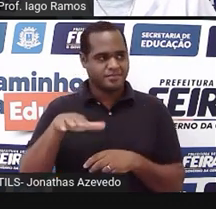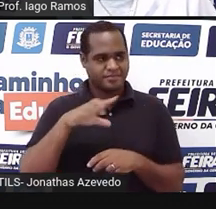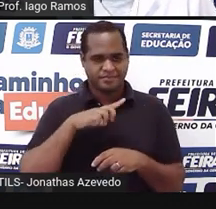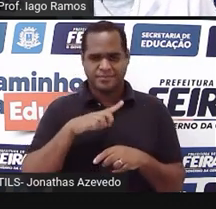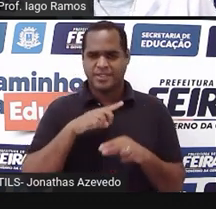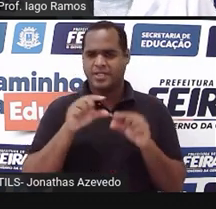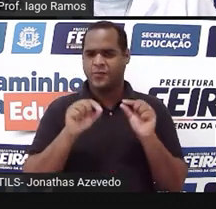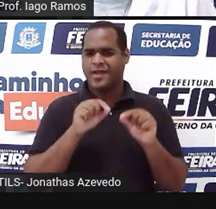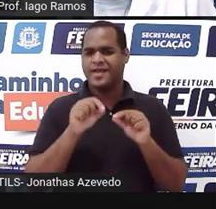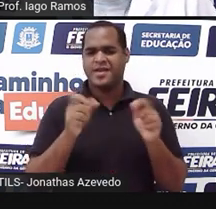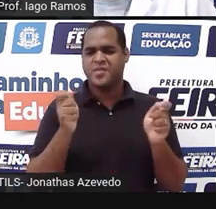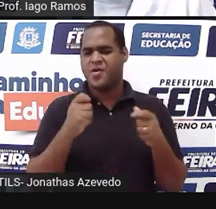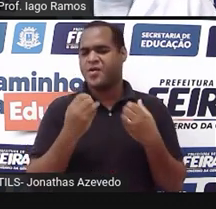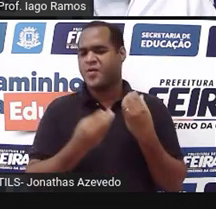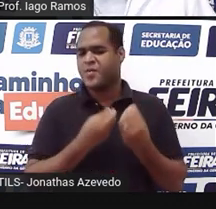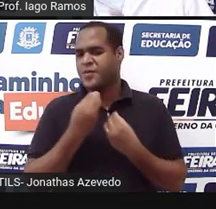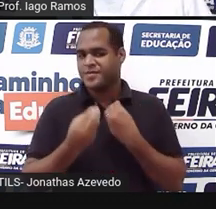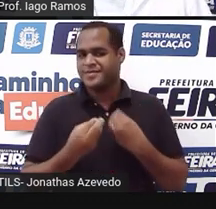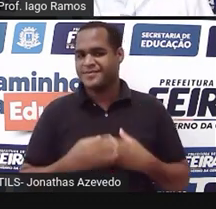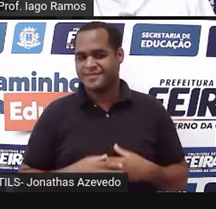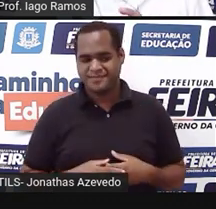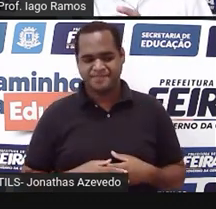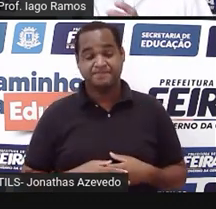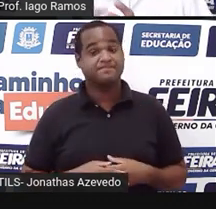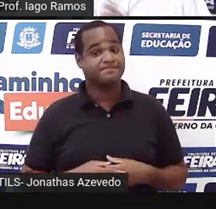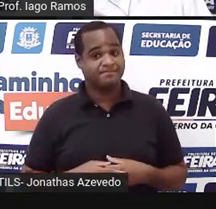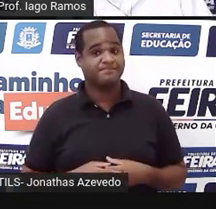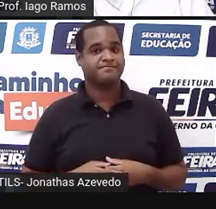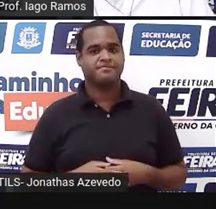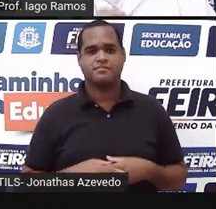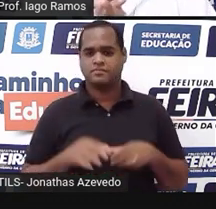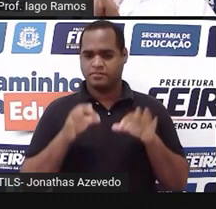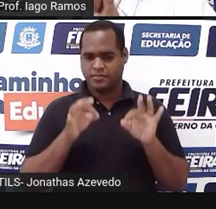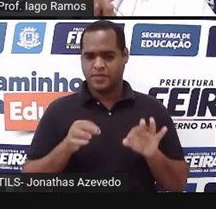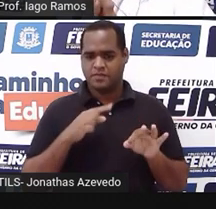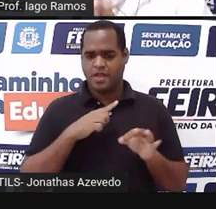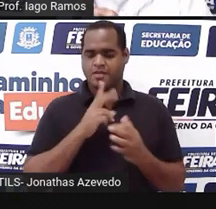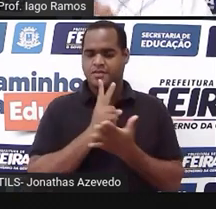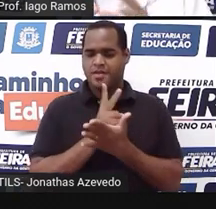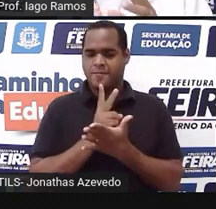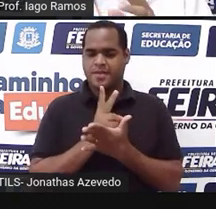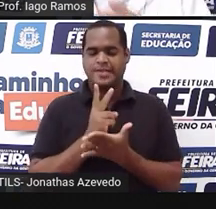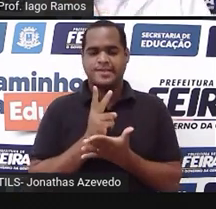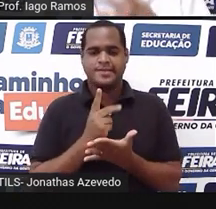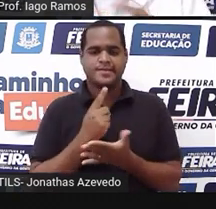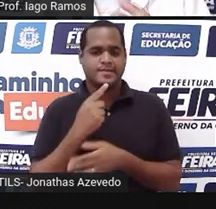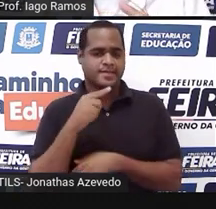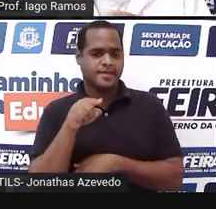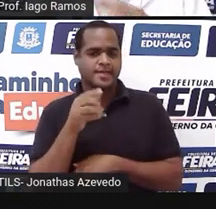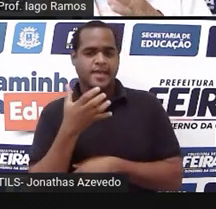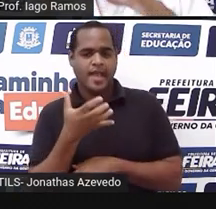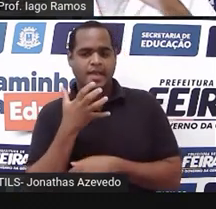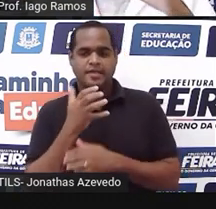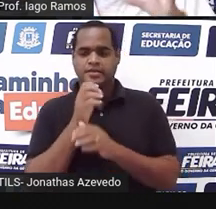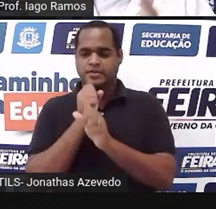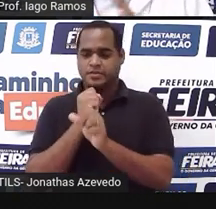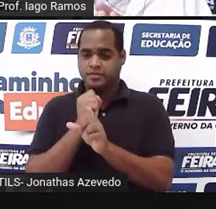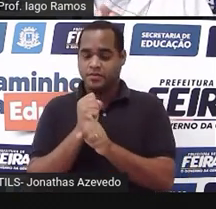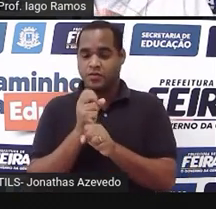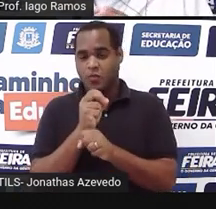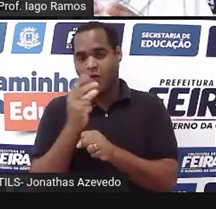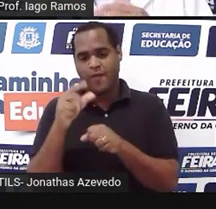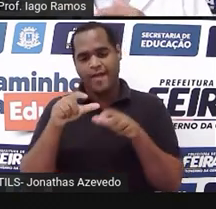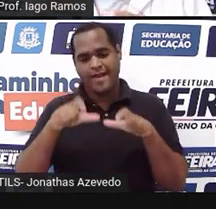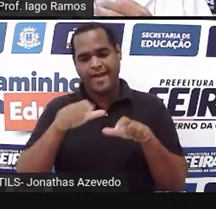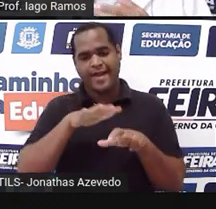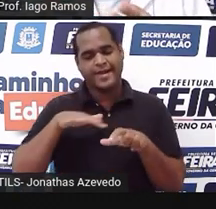a área desse trapézio é sempre a gente quiser calcular encontrar a área de